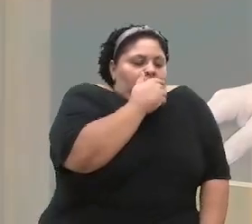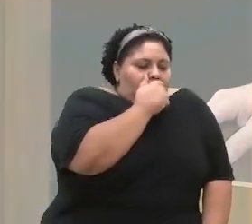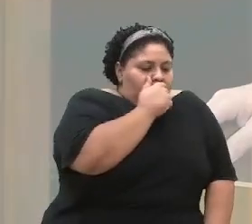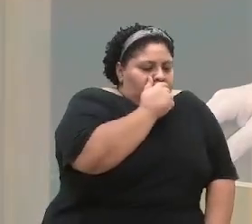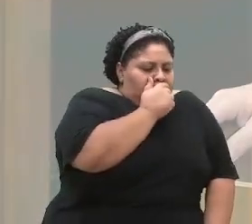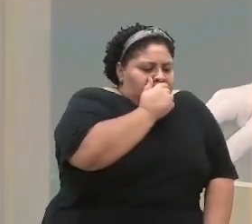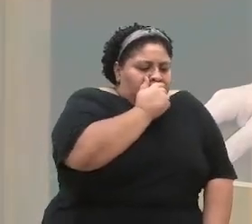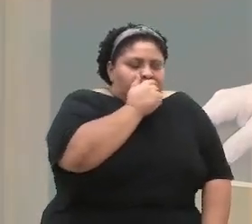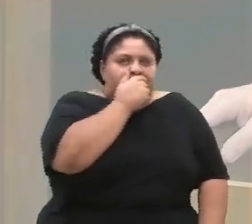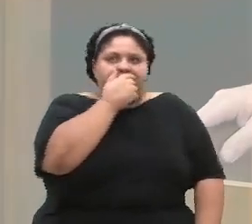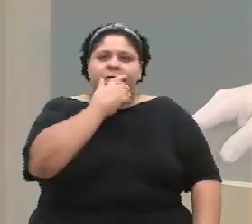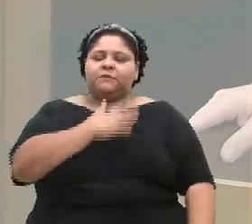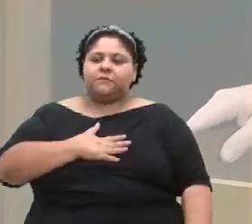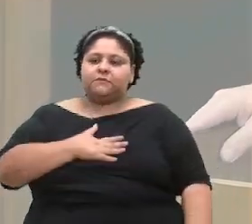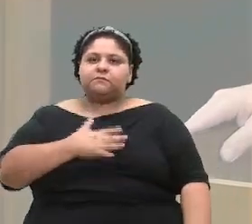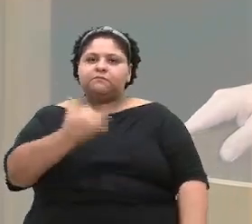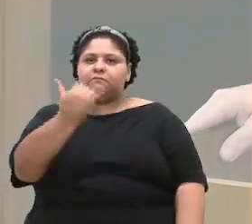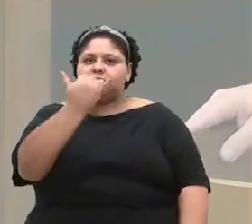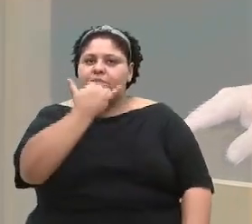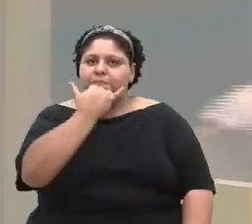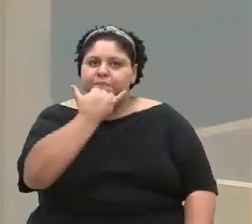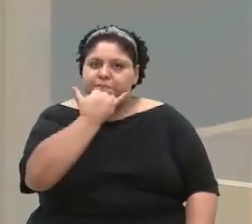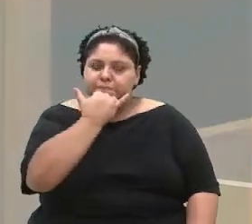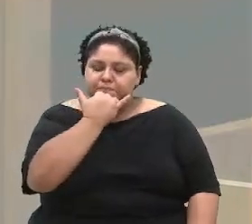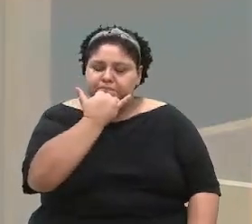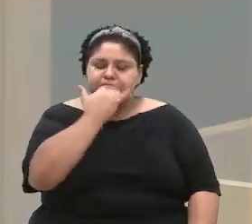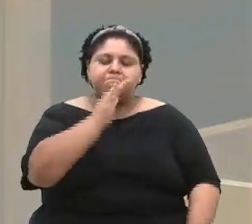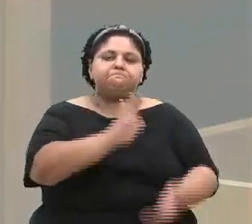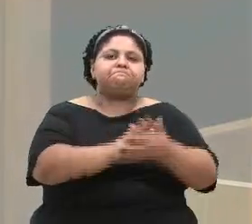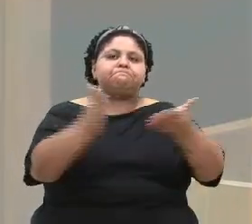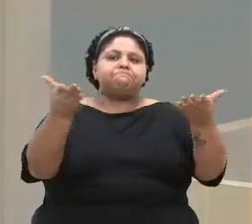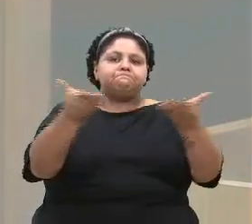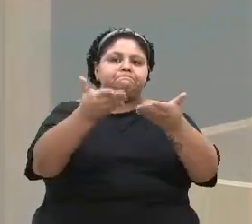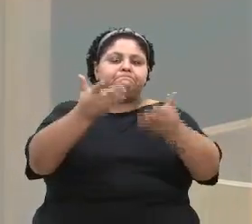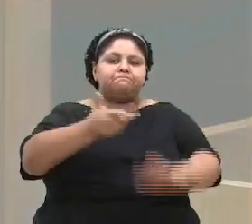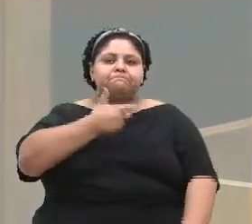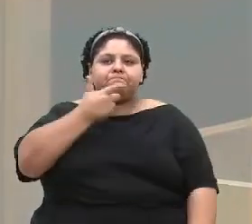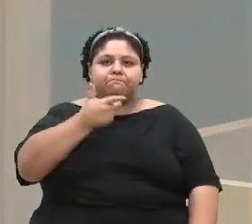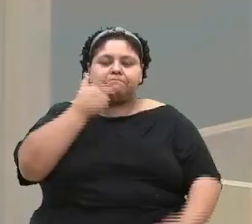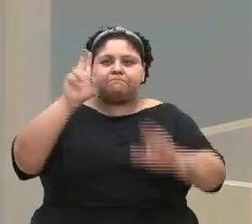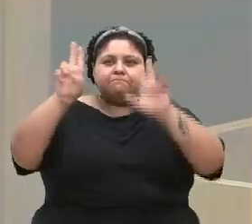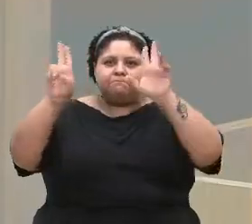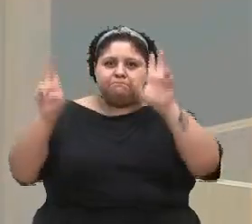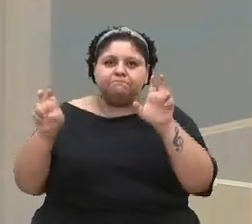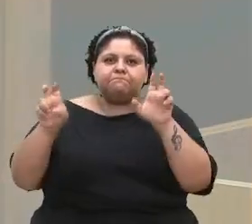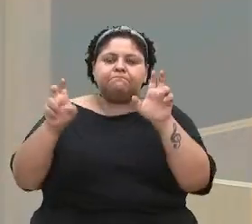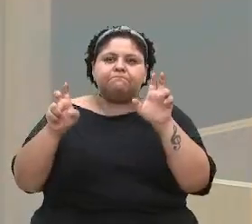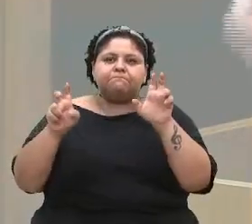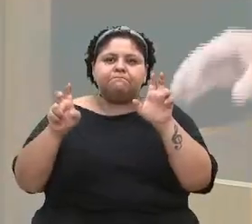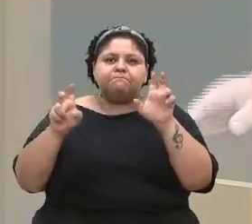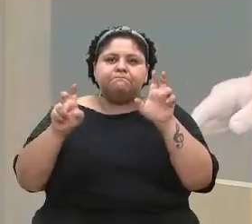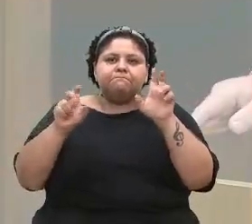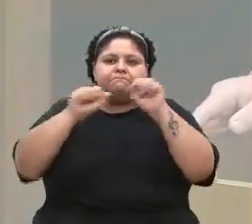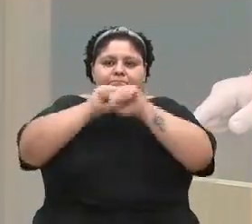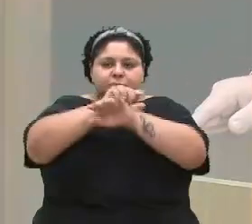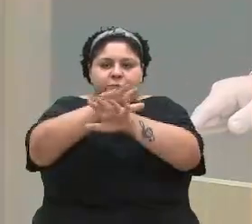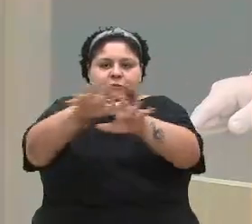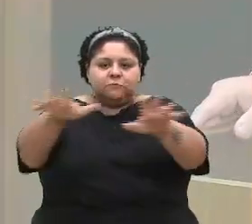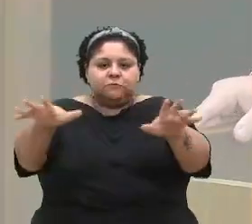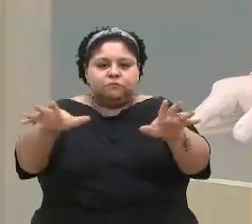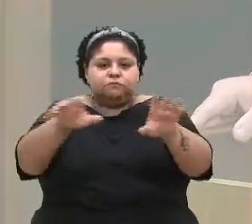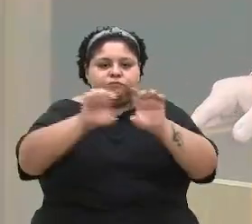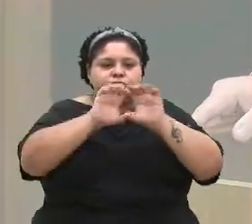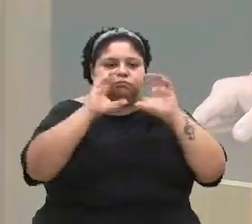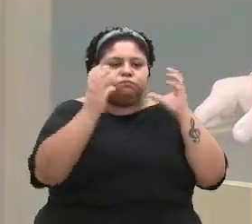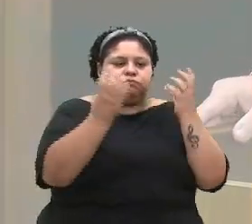Mas hoje gostaria de trazer aos colegas um assunto que reverbera no meio comunitário, que é